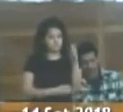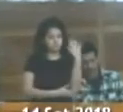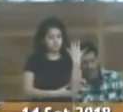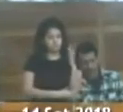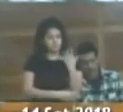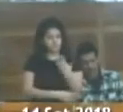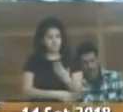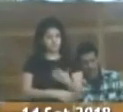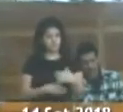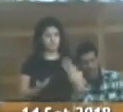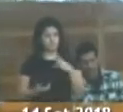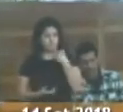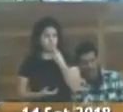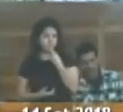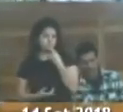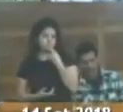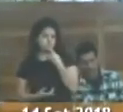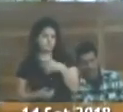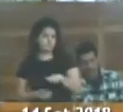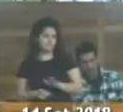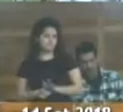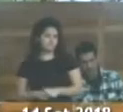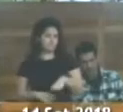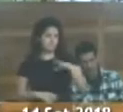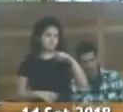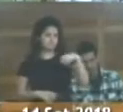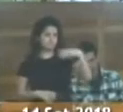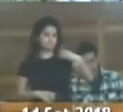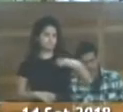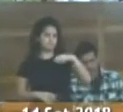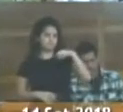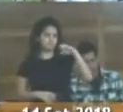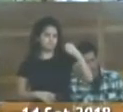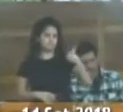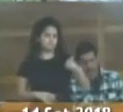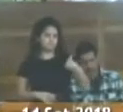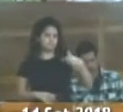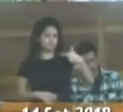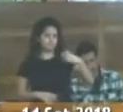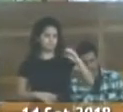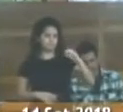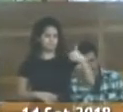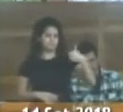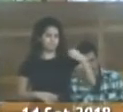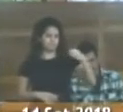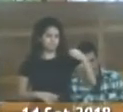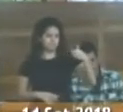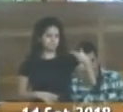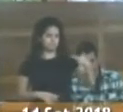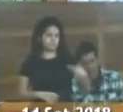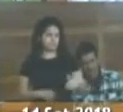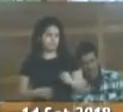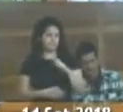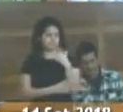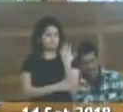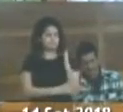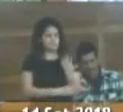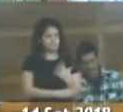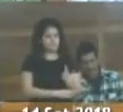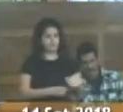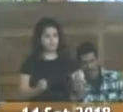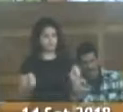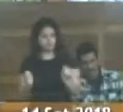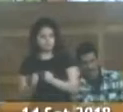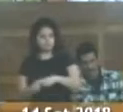Pelo menos é o que diz a resolução CONAMA 306 de 2002. Meio ambiente é o conjunto de condições,